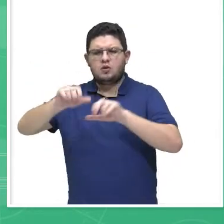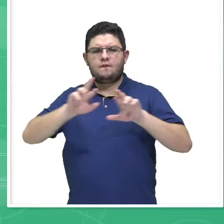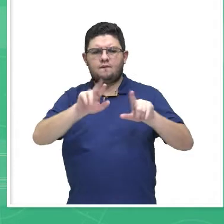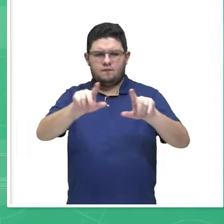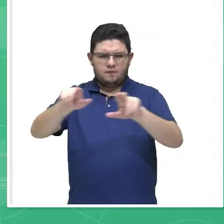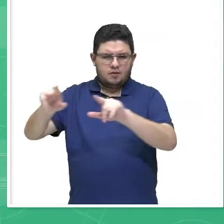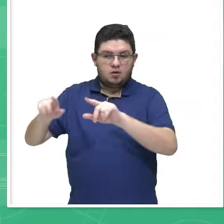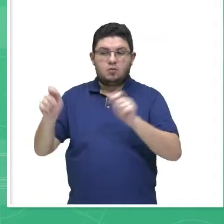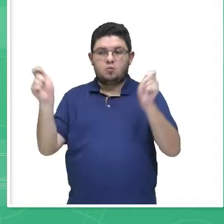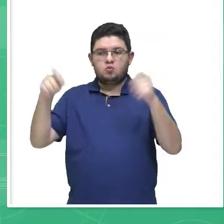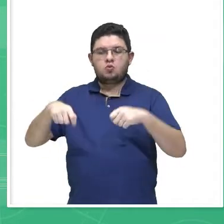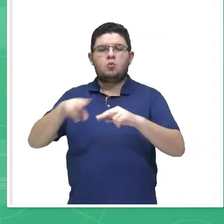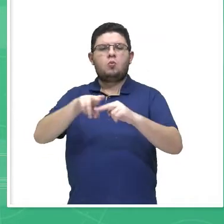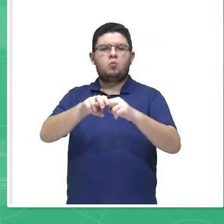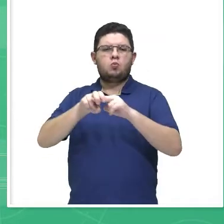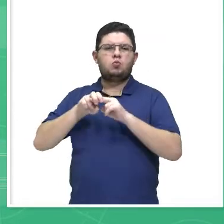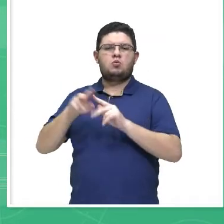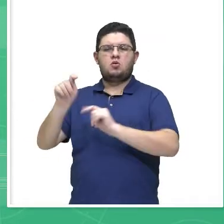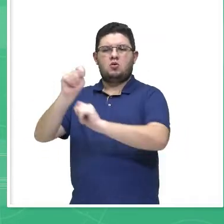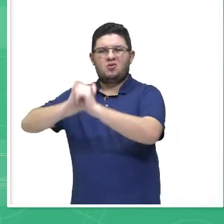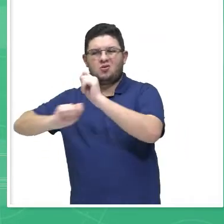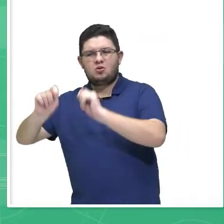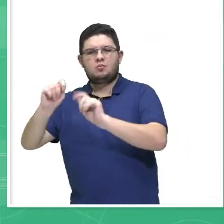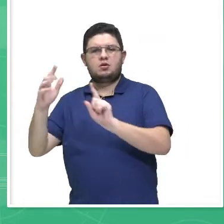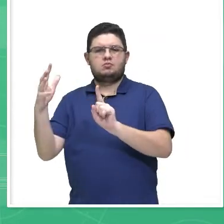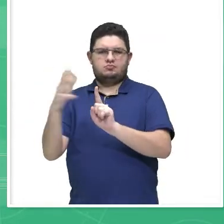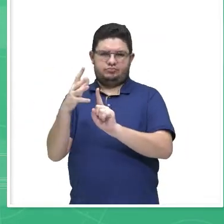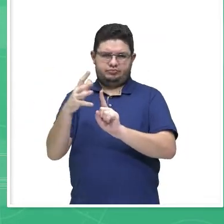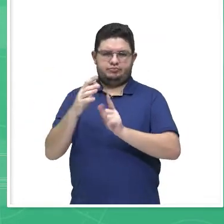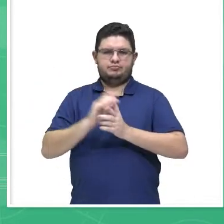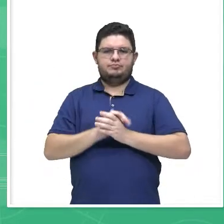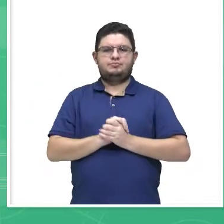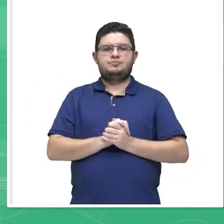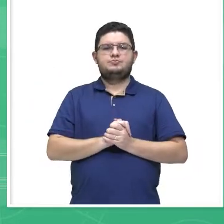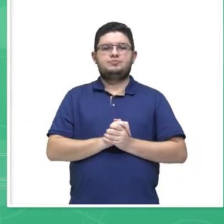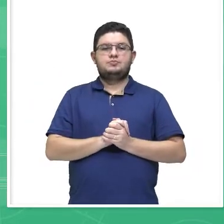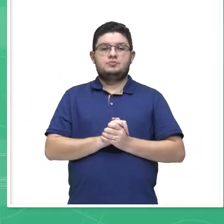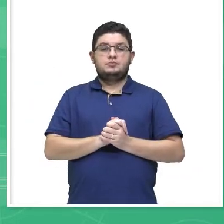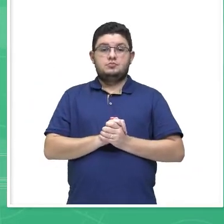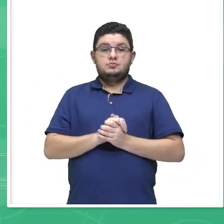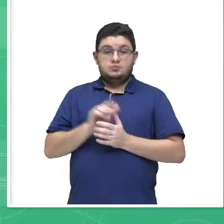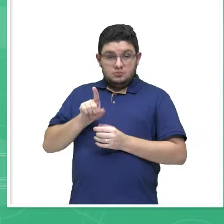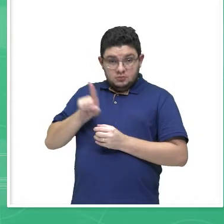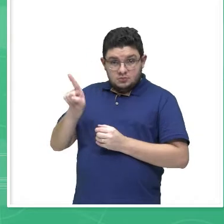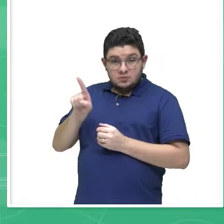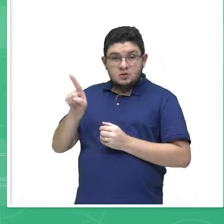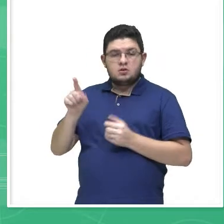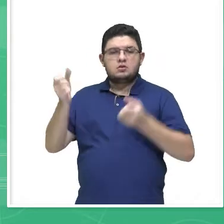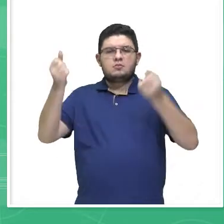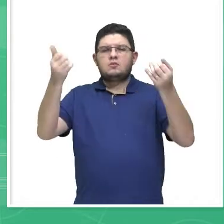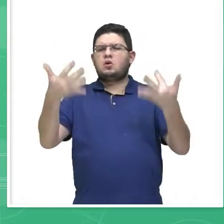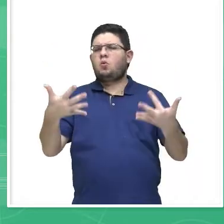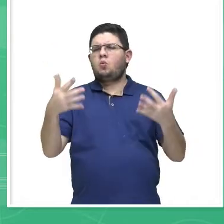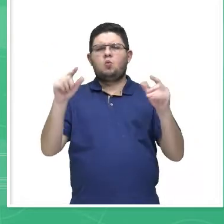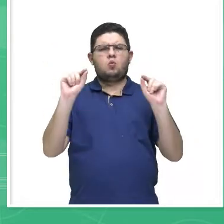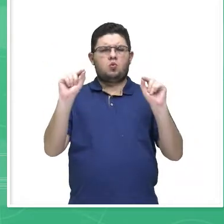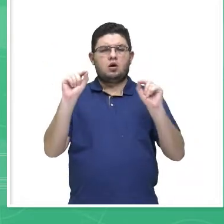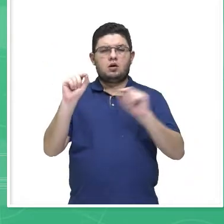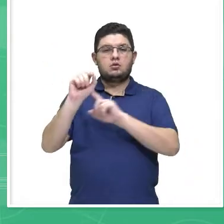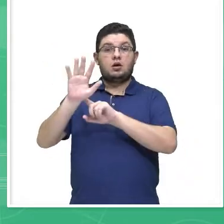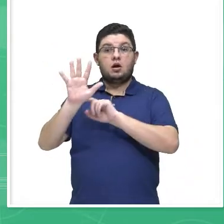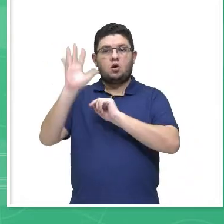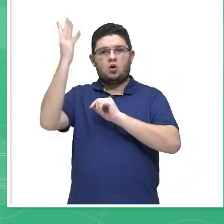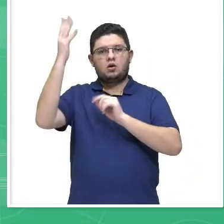ocorrer naquela sociedade. No materialismo histórico, as respostas para os fenômenos